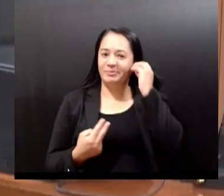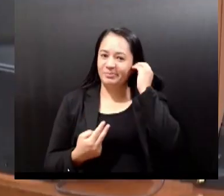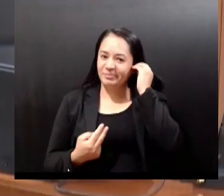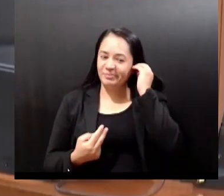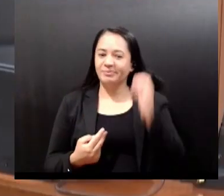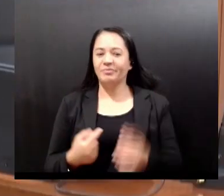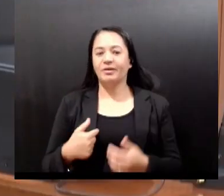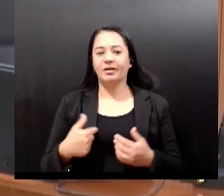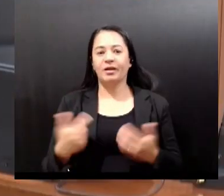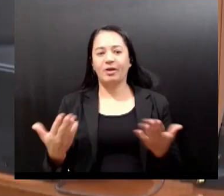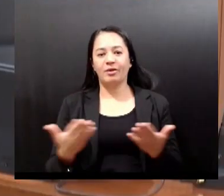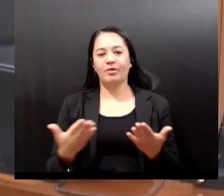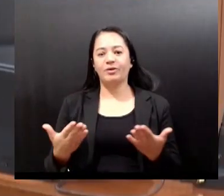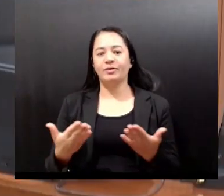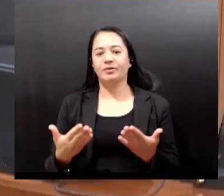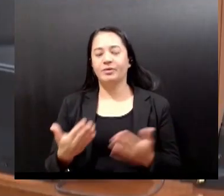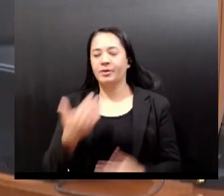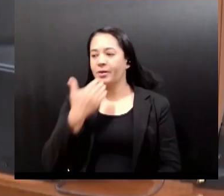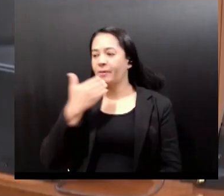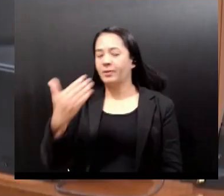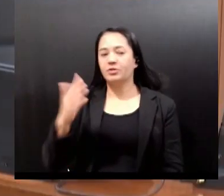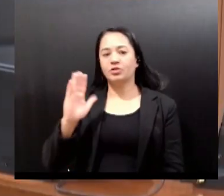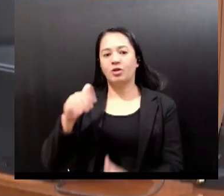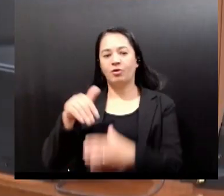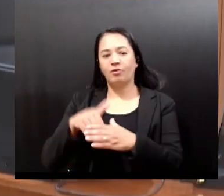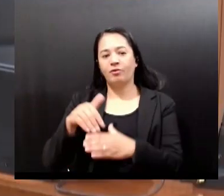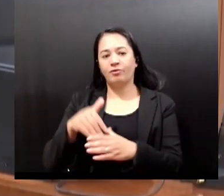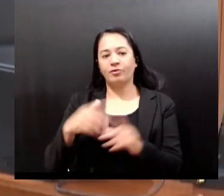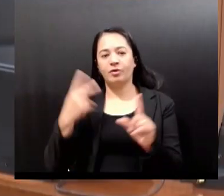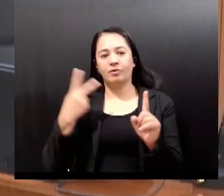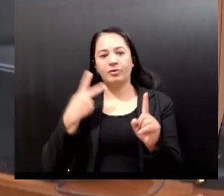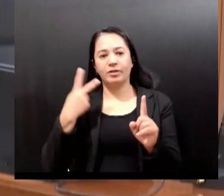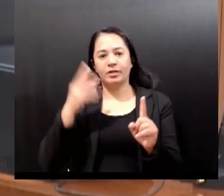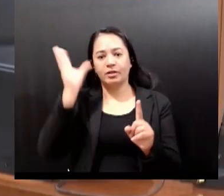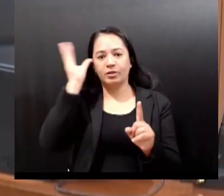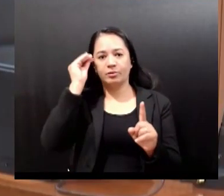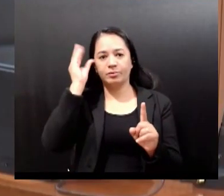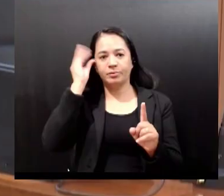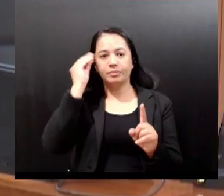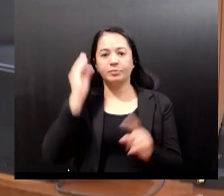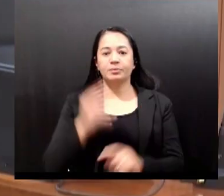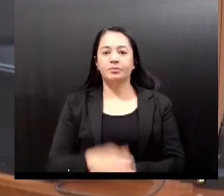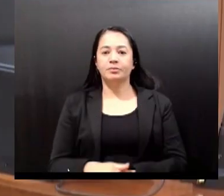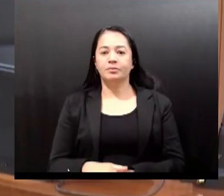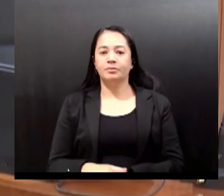agora e peço já o voto ao vereador Benelima.